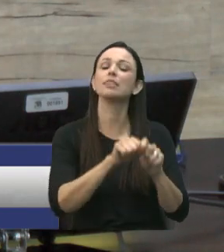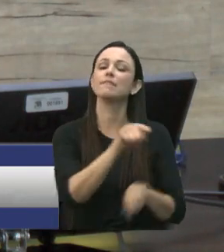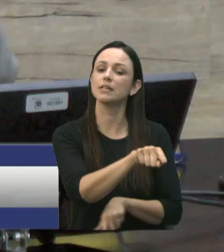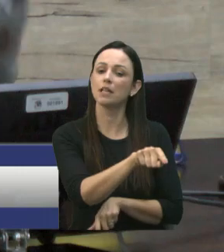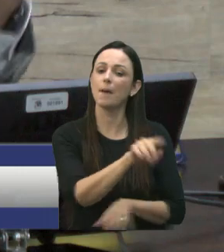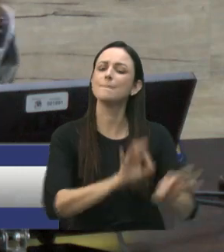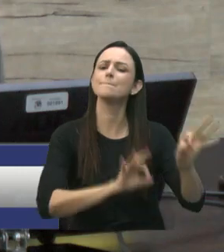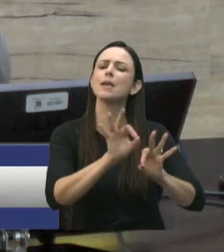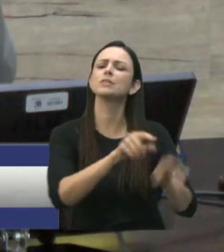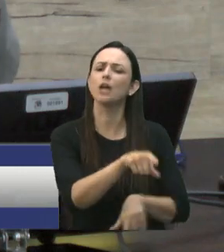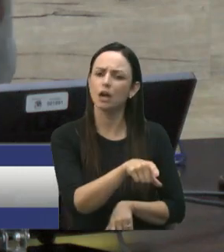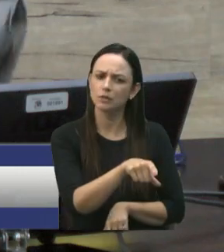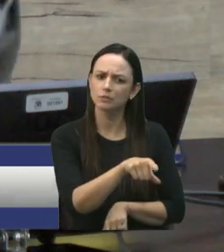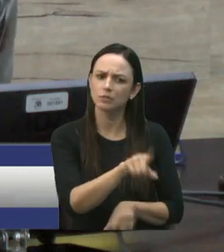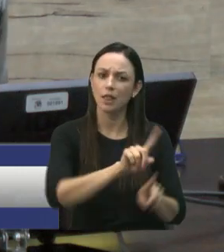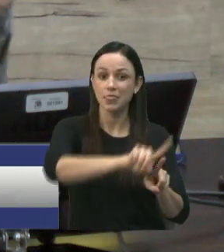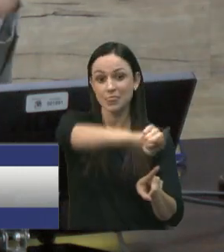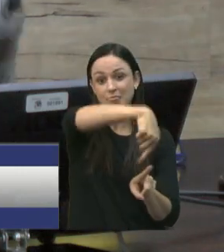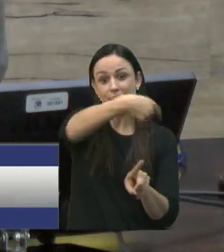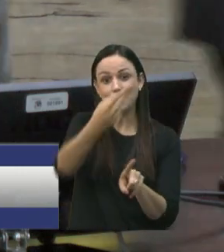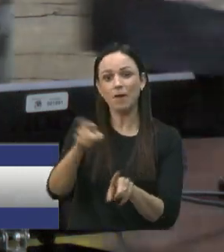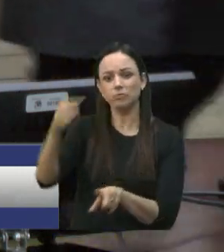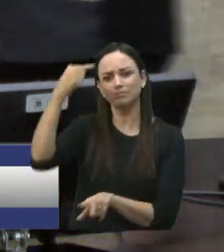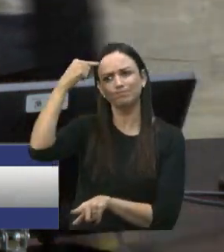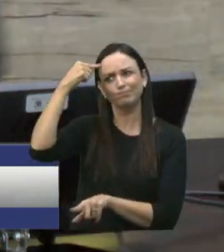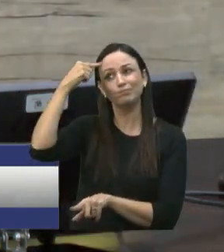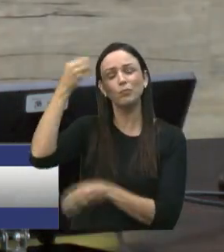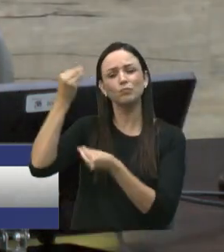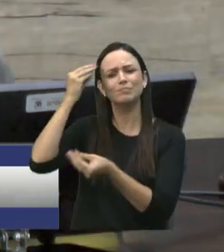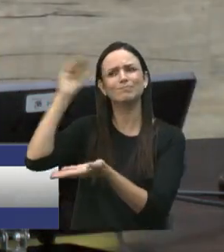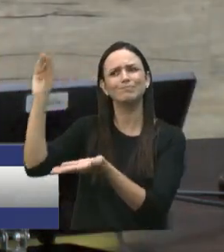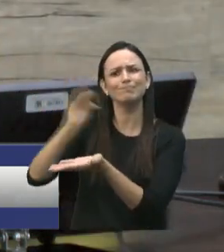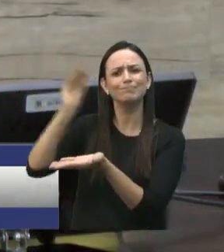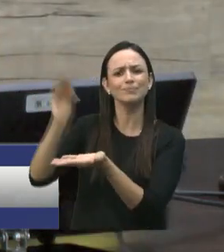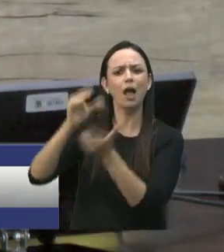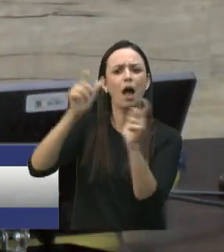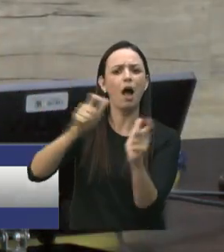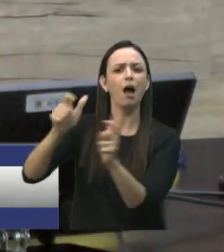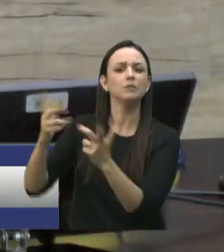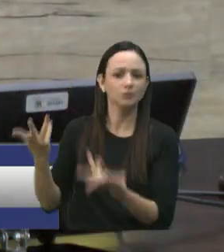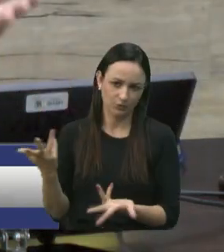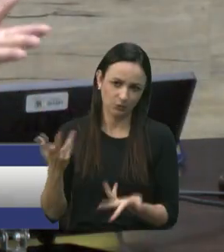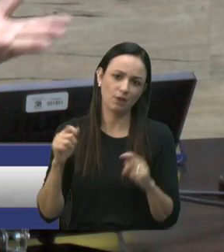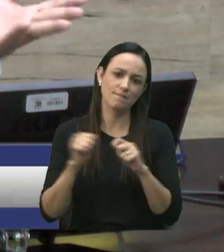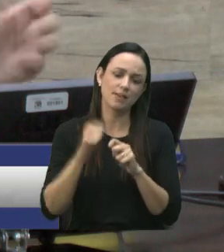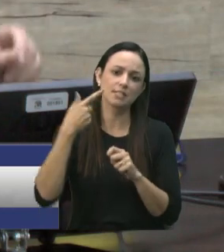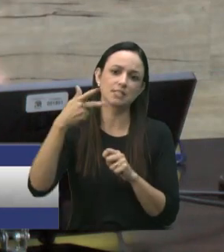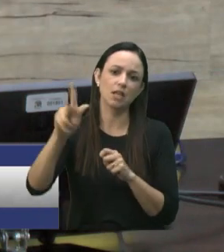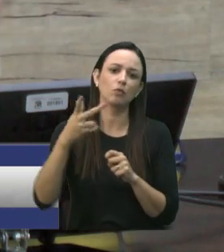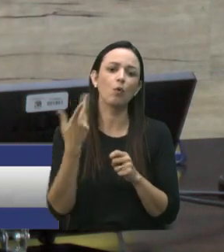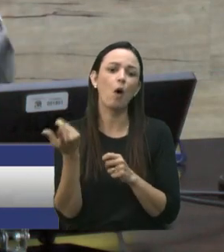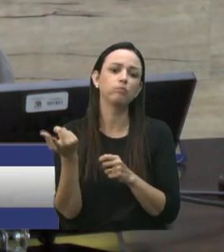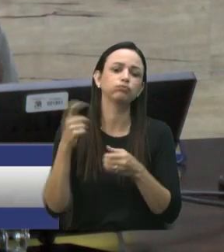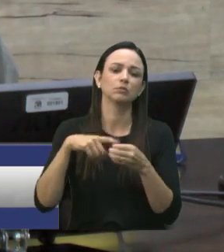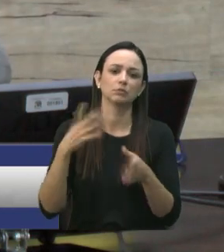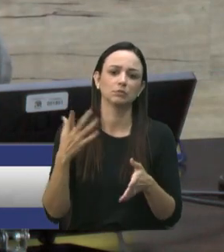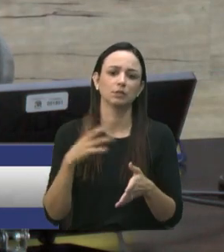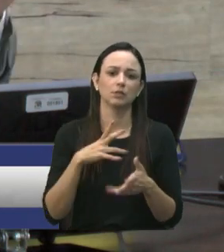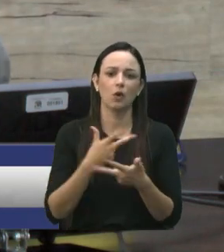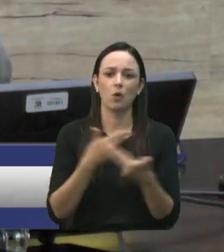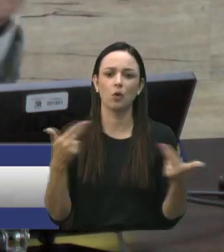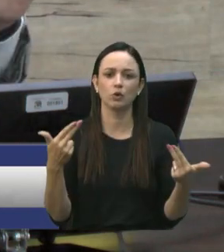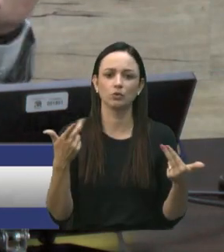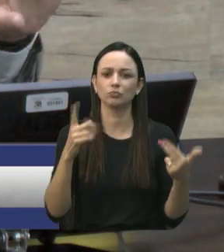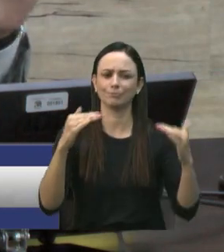planejando, para que vocês depois pensem uma emenda que vá completar e fazer o seu o seu conceito de evolução, porque tinha coisa que não